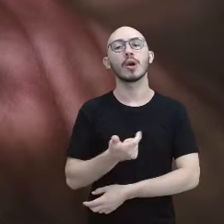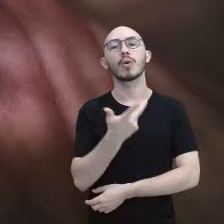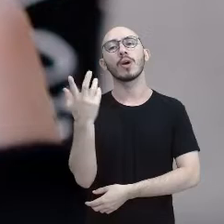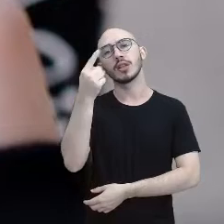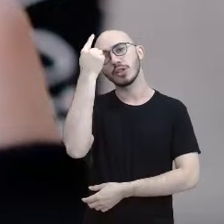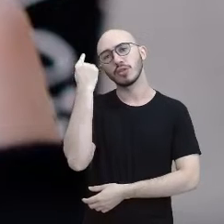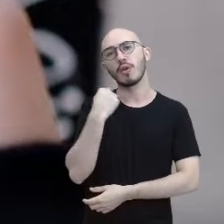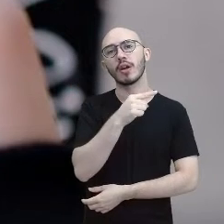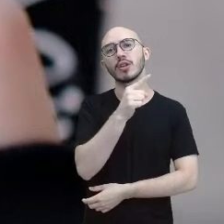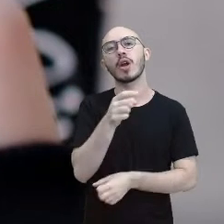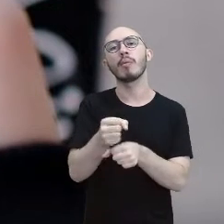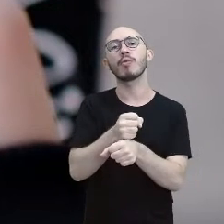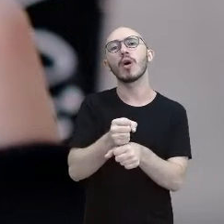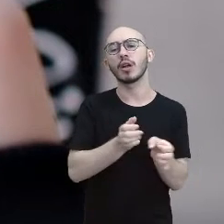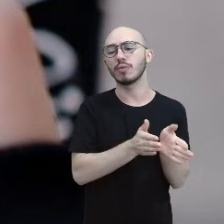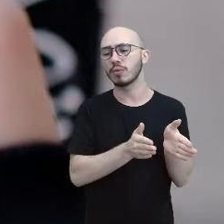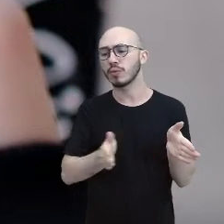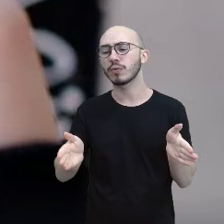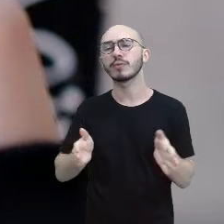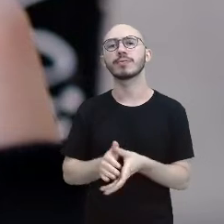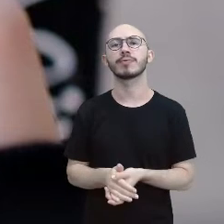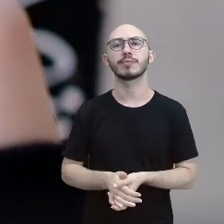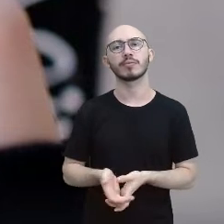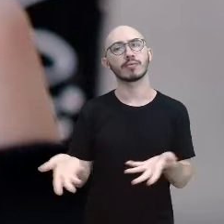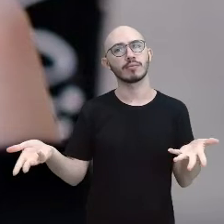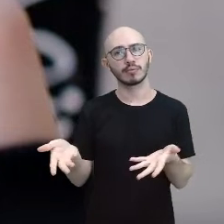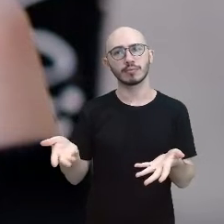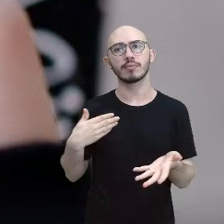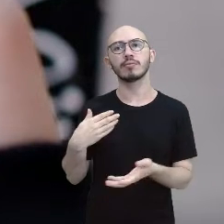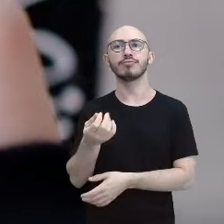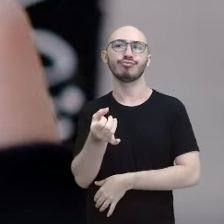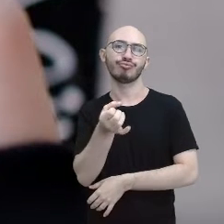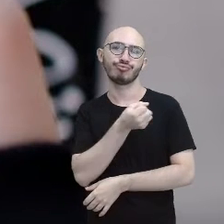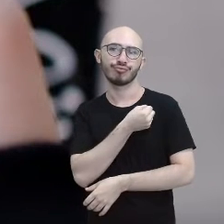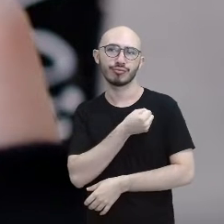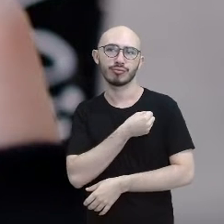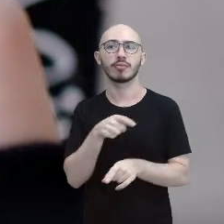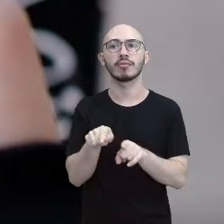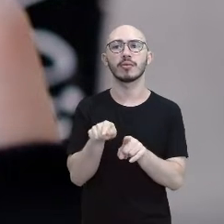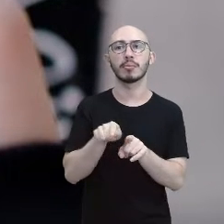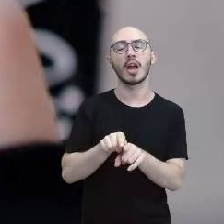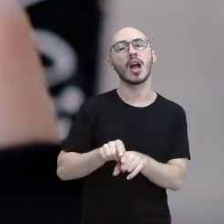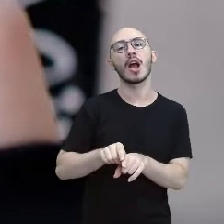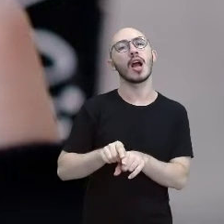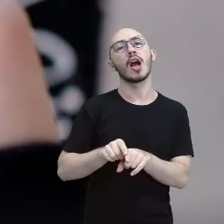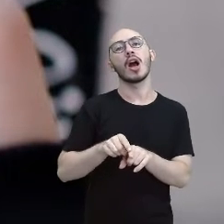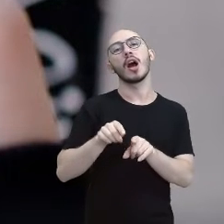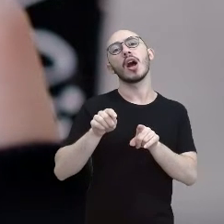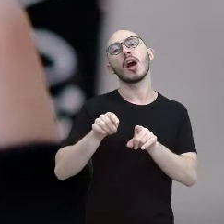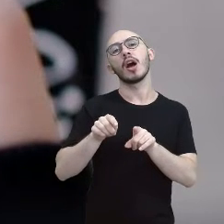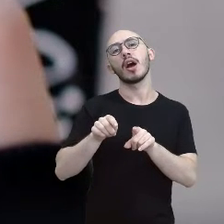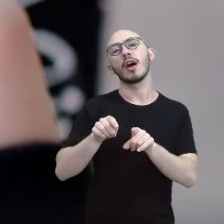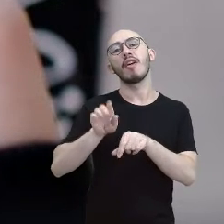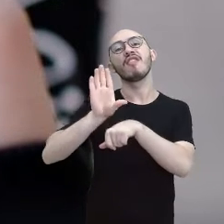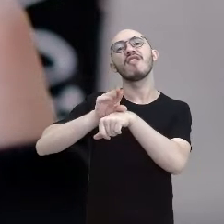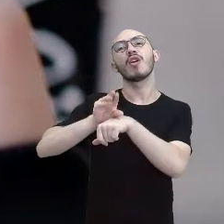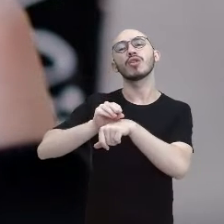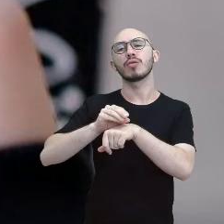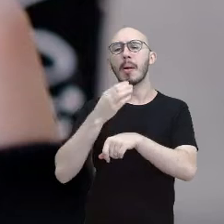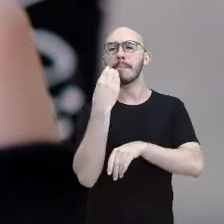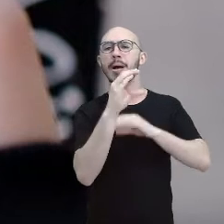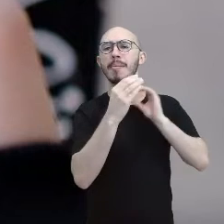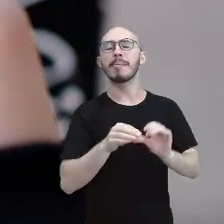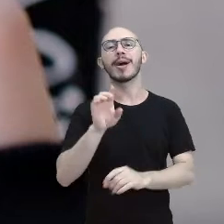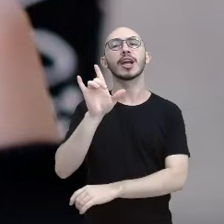é esse cenário que a gente vai tentar trabalhar aí os números grandes. Quantas fotos tem no Instagram também é um número bastante grande, ou